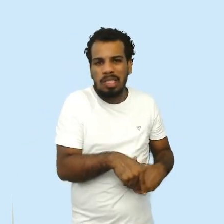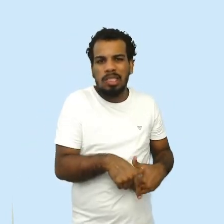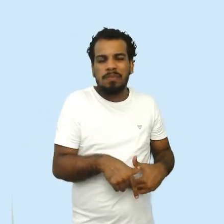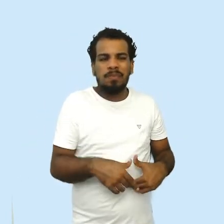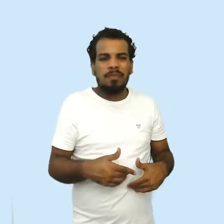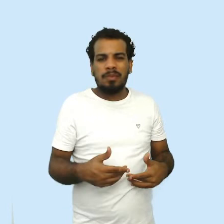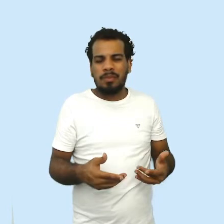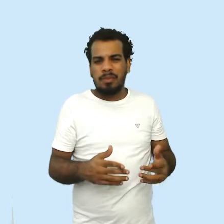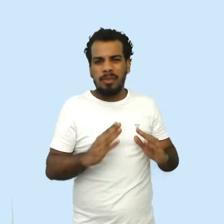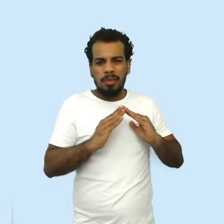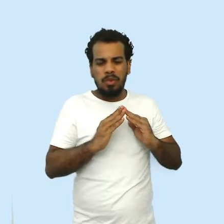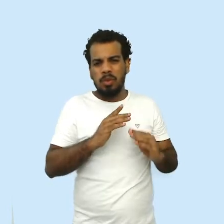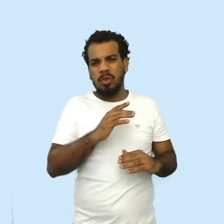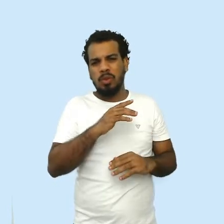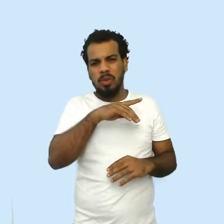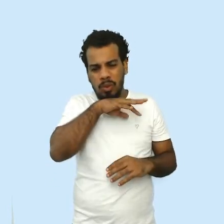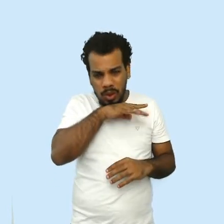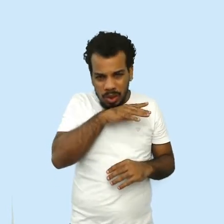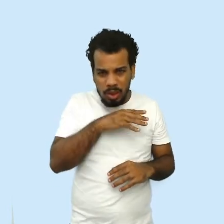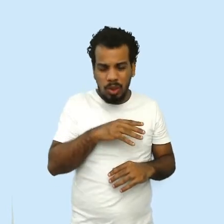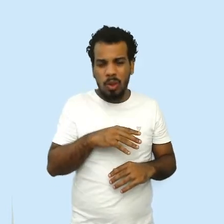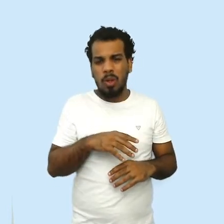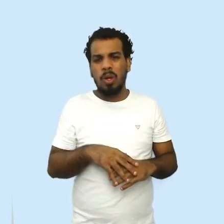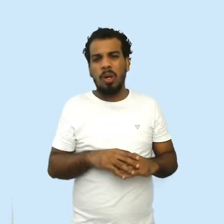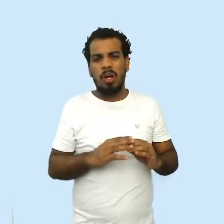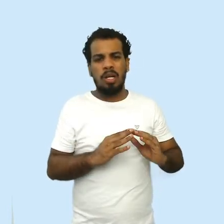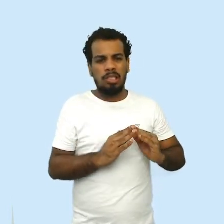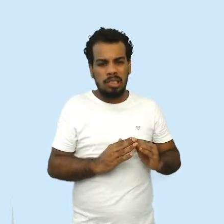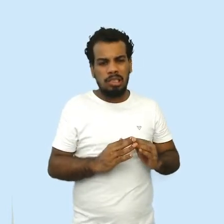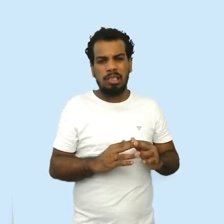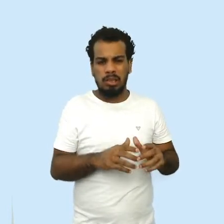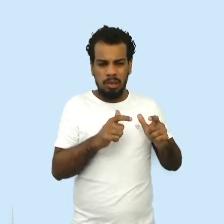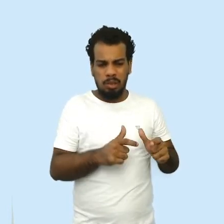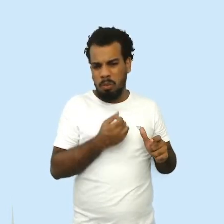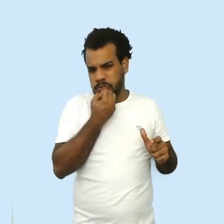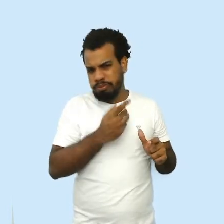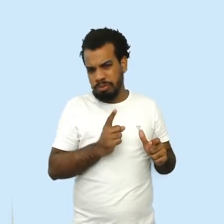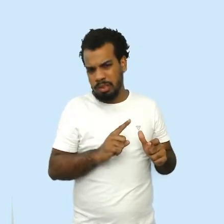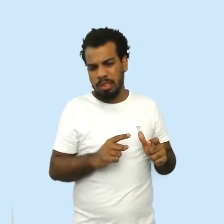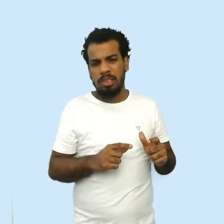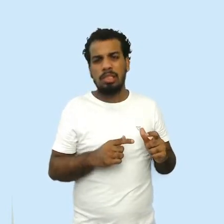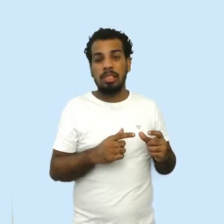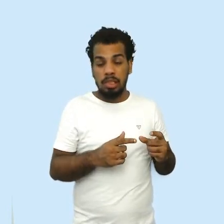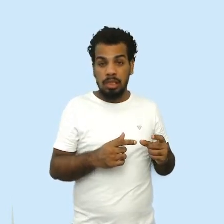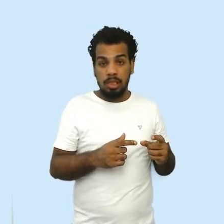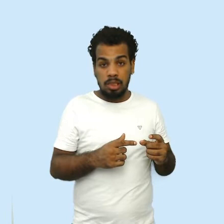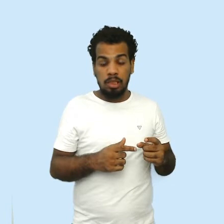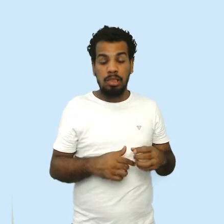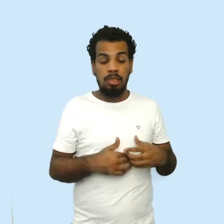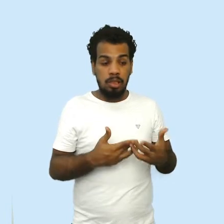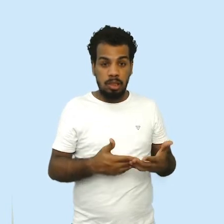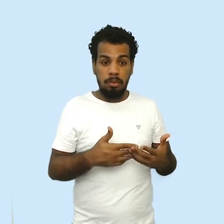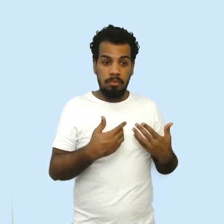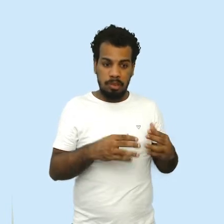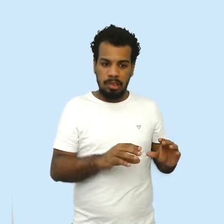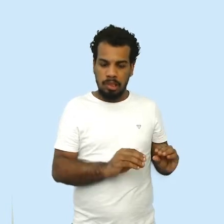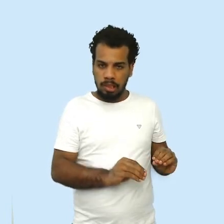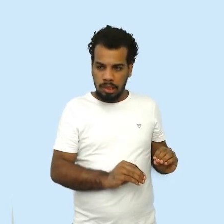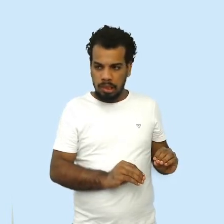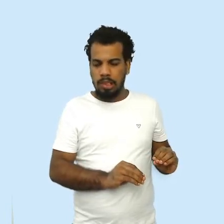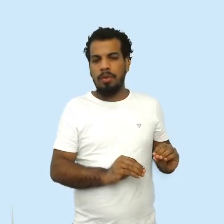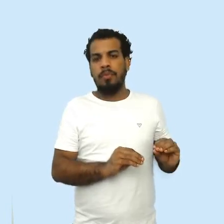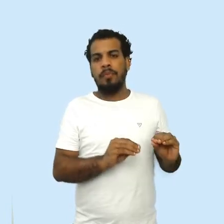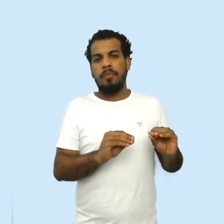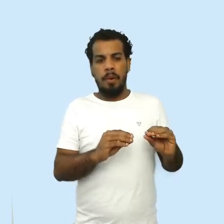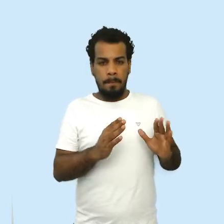um estado de moradia, onde a nossa moradia não é legal, onde a gente mora num lugar que não é bacana. É importante pensar em sair desse estado